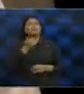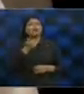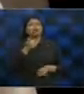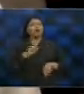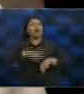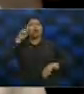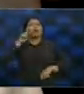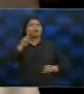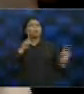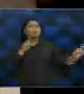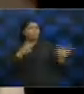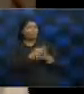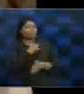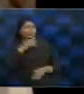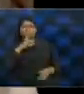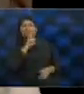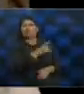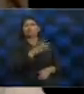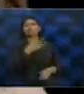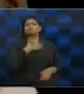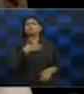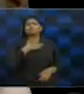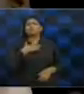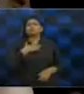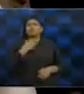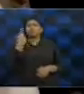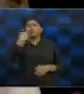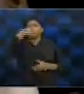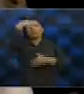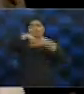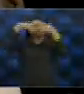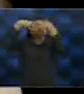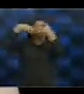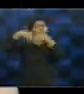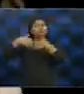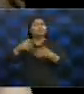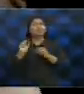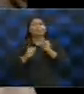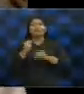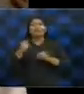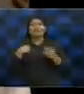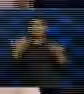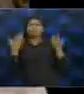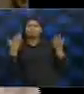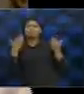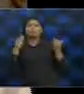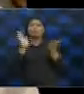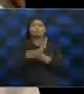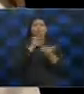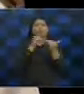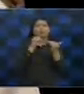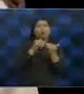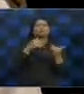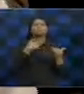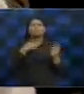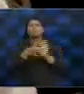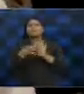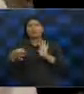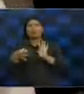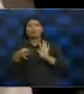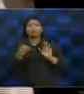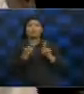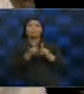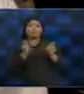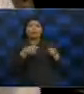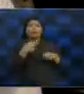sou. Expressar os meus sentimentos, as minhas indignações, as minhas concordâncias e quem sabe aprender com o debate. Porque eu não vivo